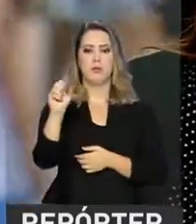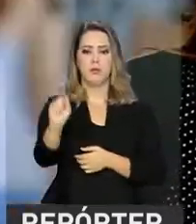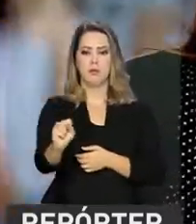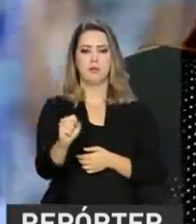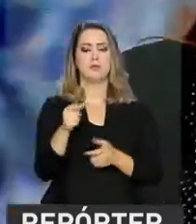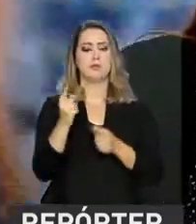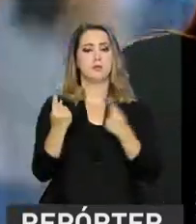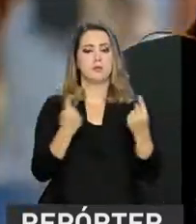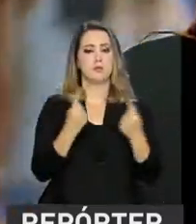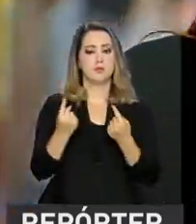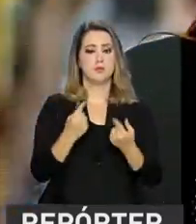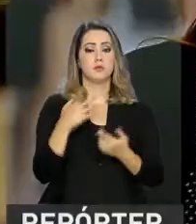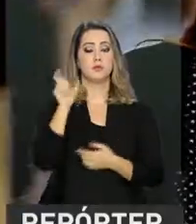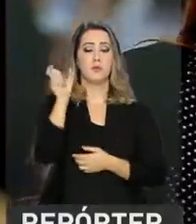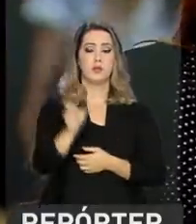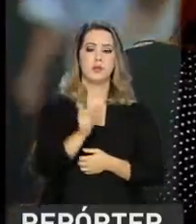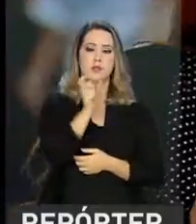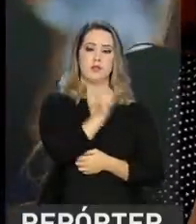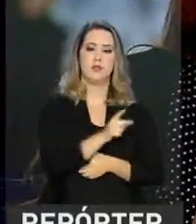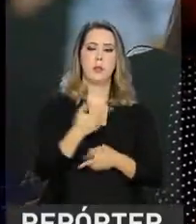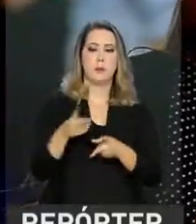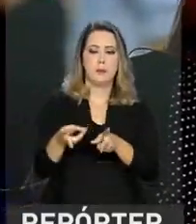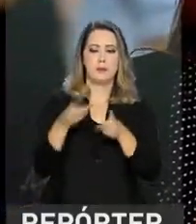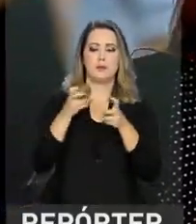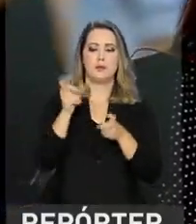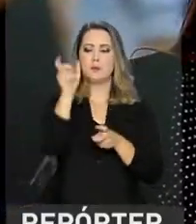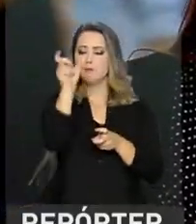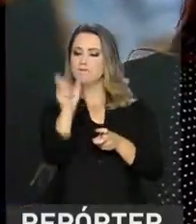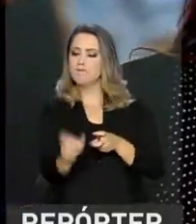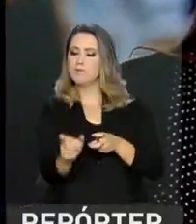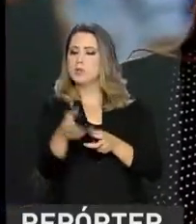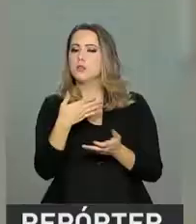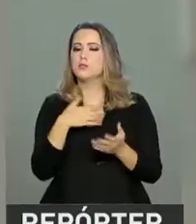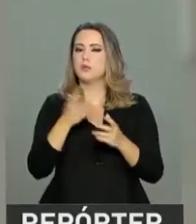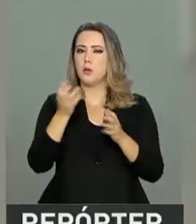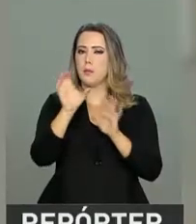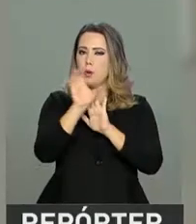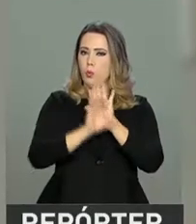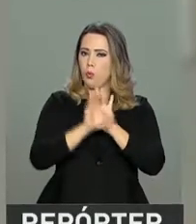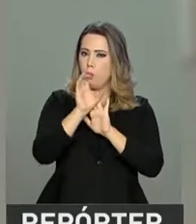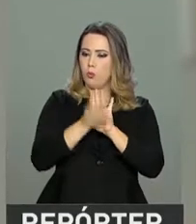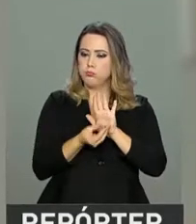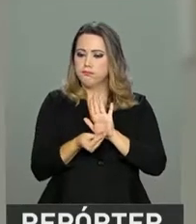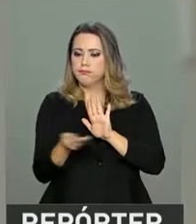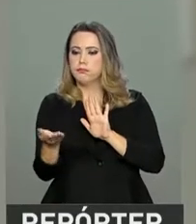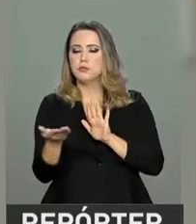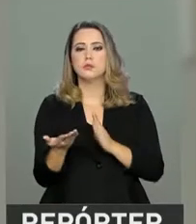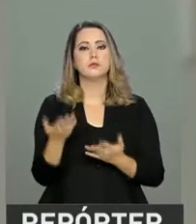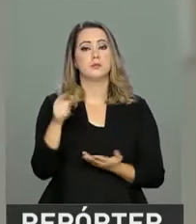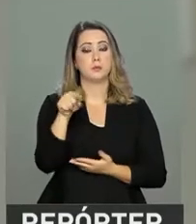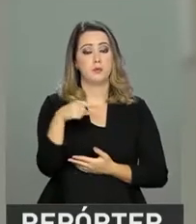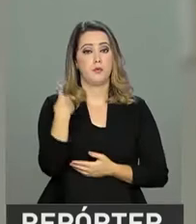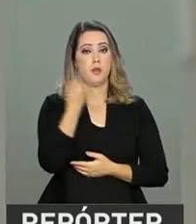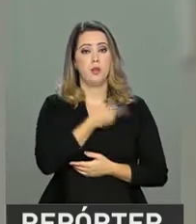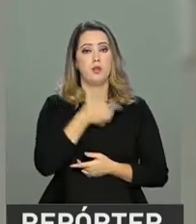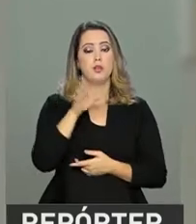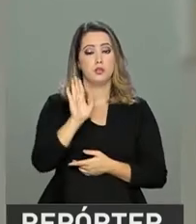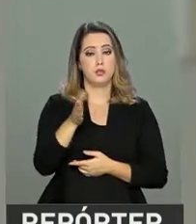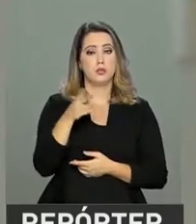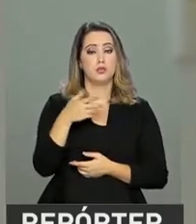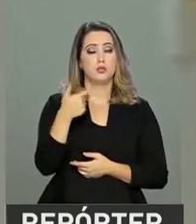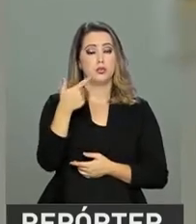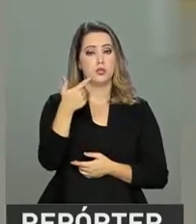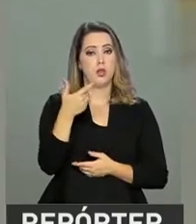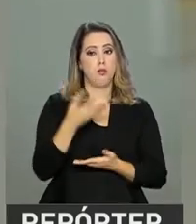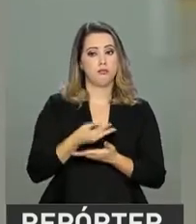seu perfil e ao empregador identificar o profissional desejado. Nós já encaminhamos através dessa ferramenta mais de 200